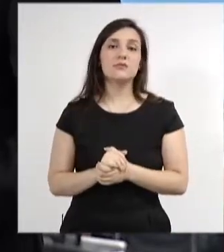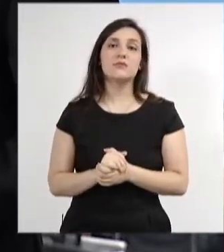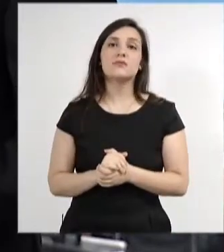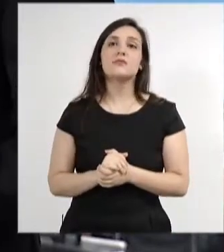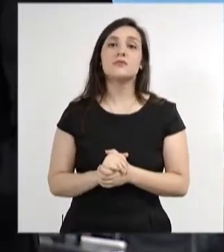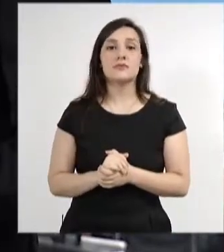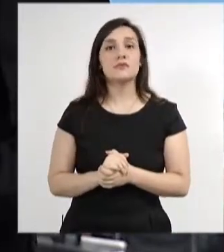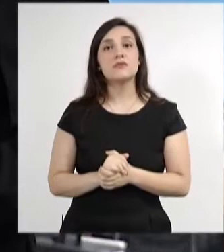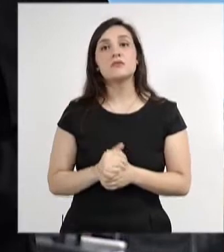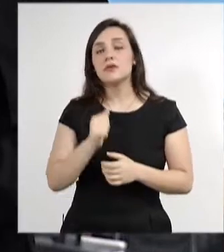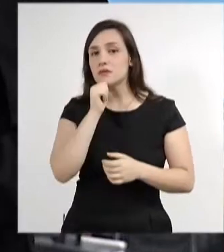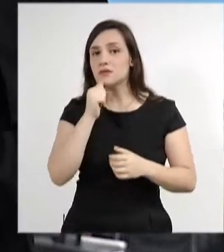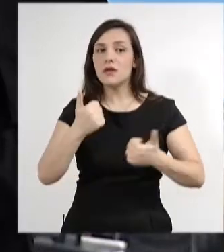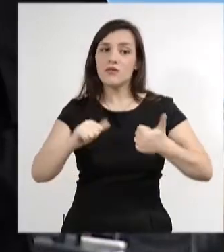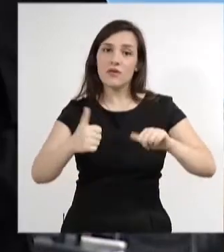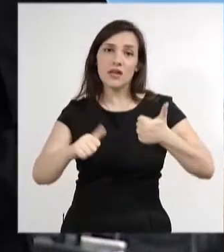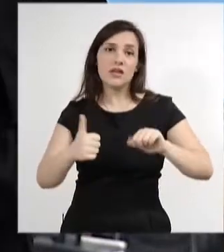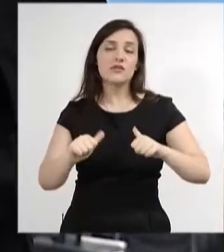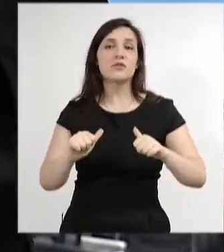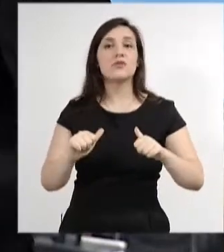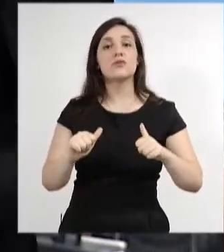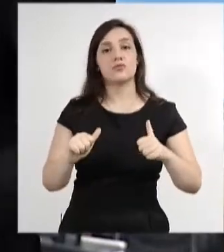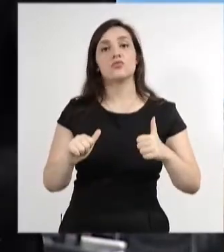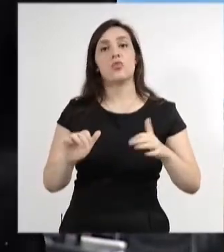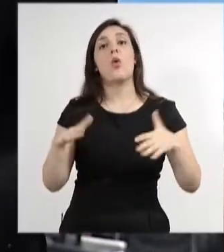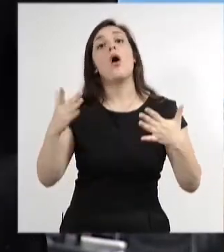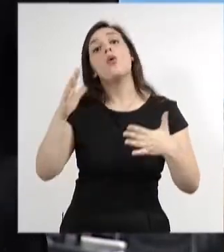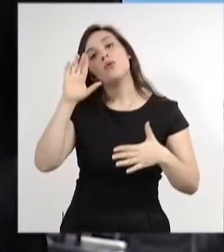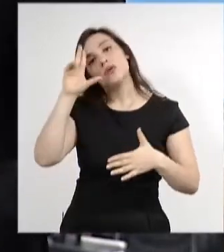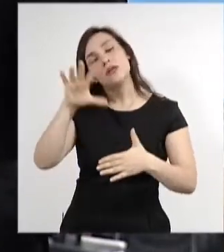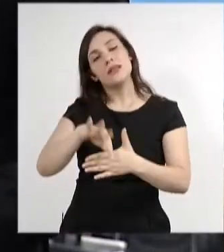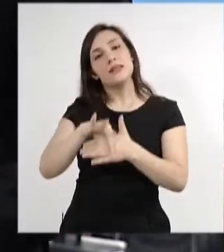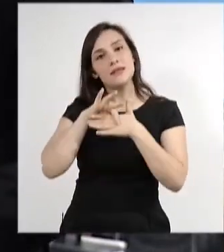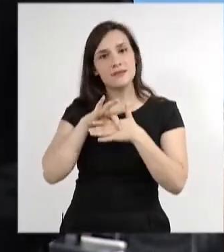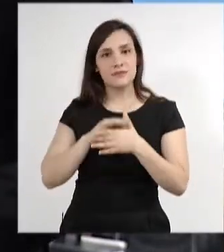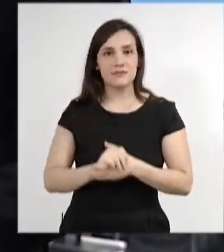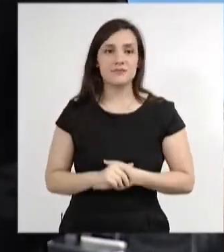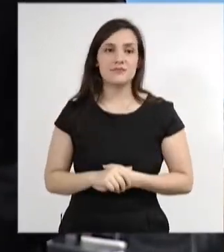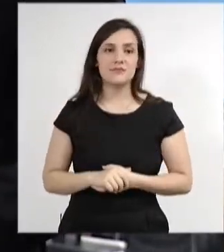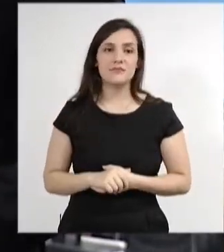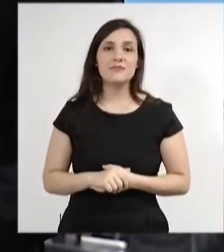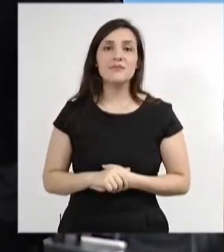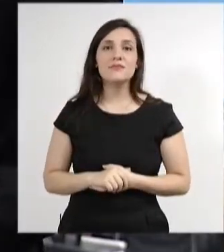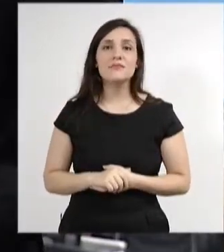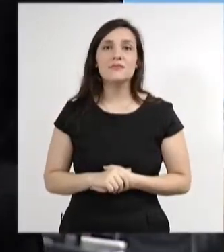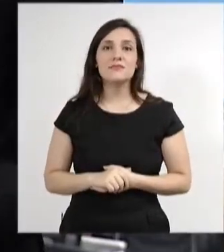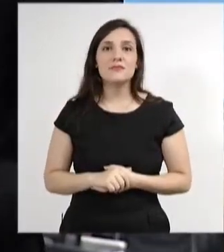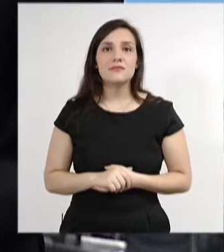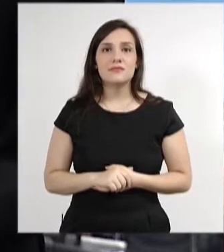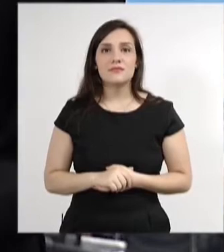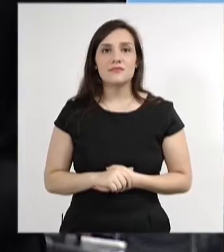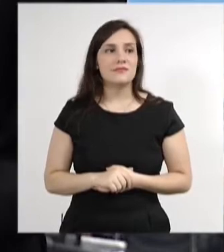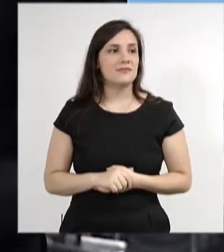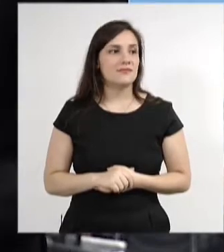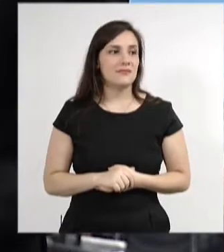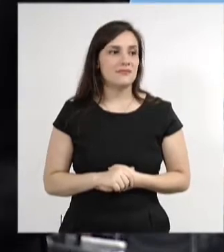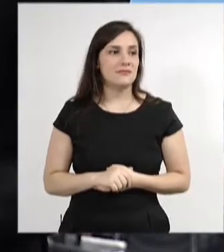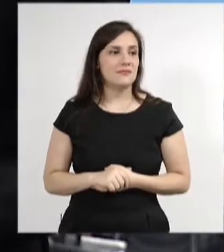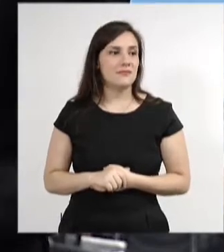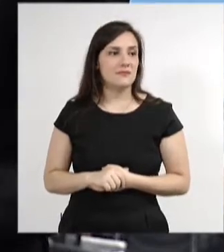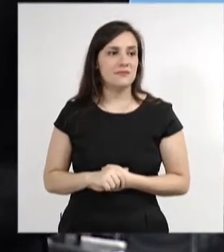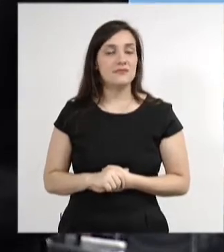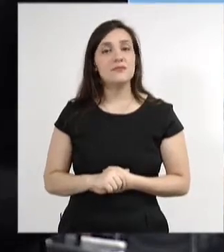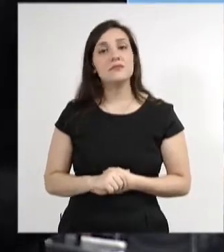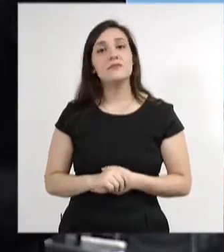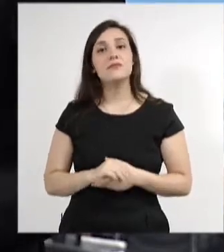ainda passa por uma votação, né? Nós iniciamos a segunda sessão da 11ª legislatura, então os deputados